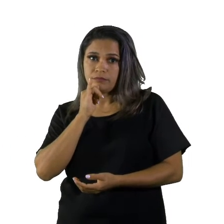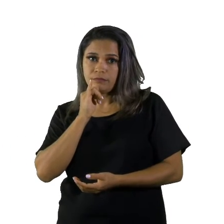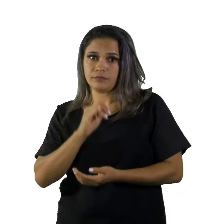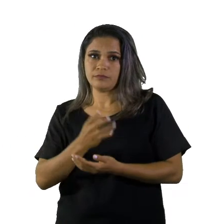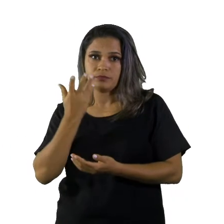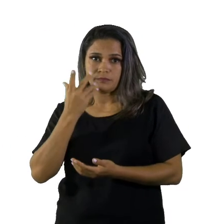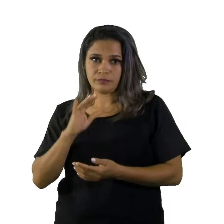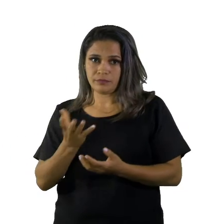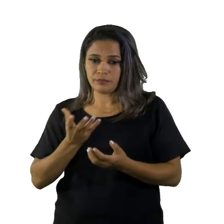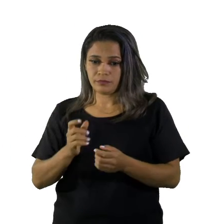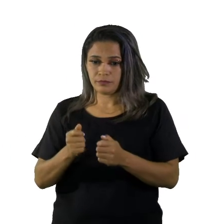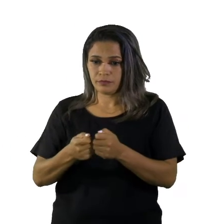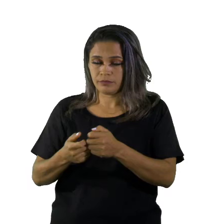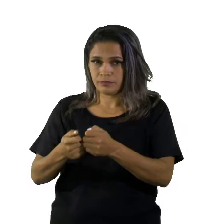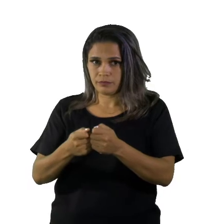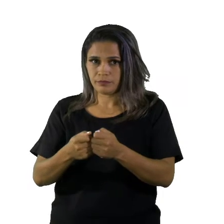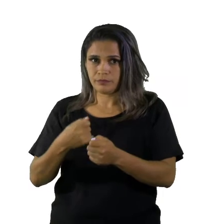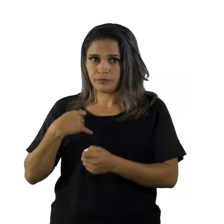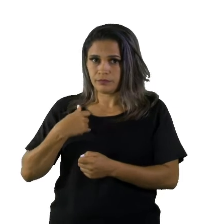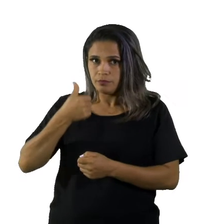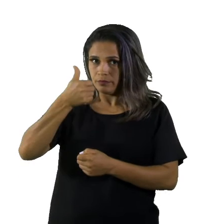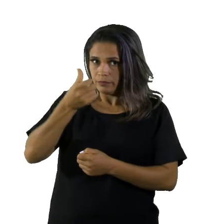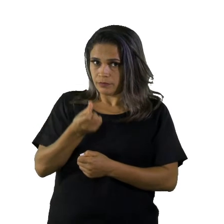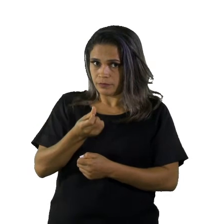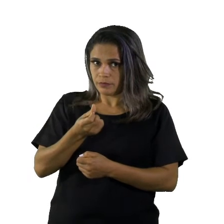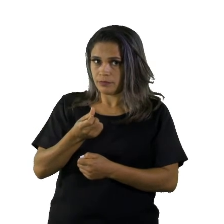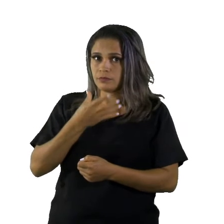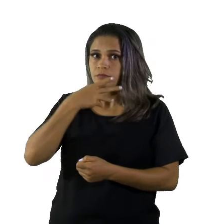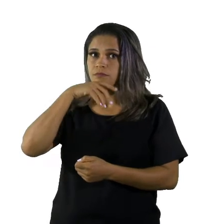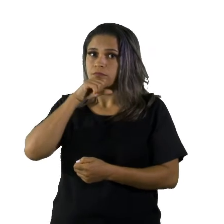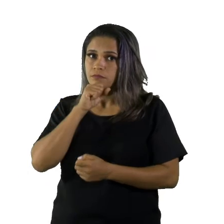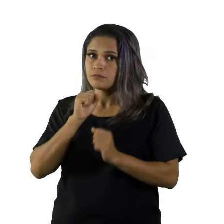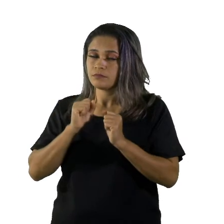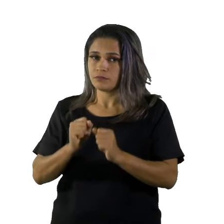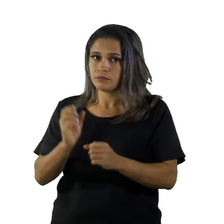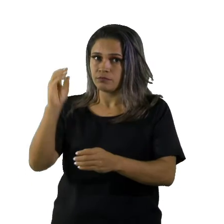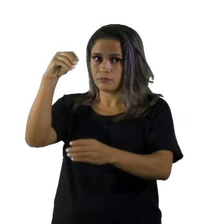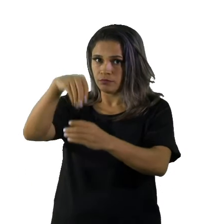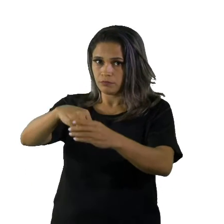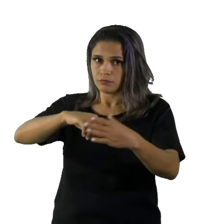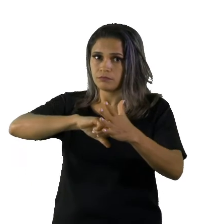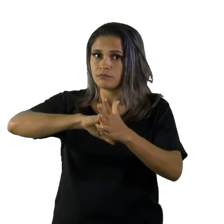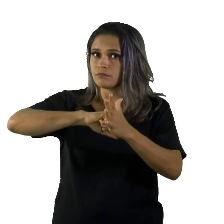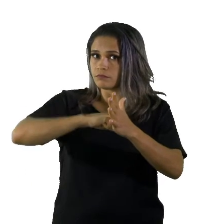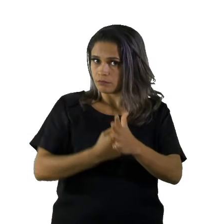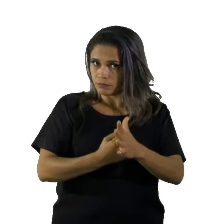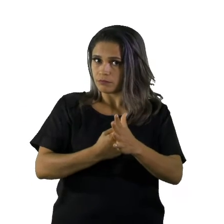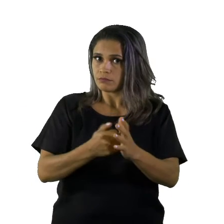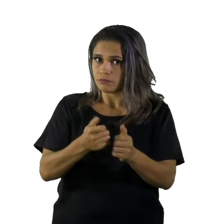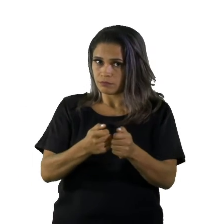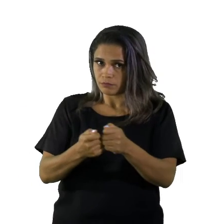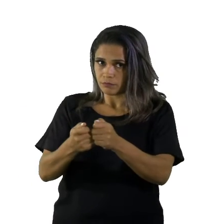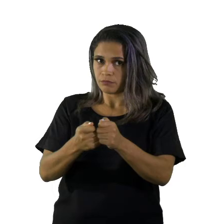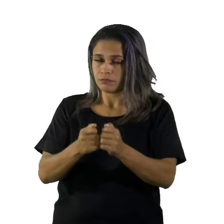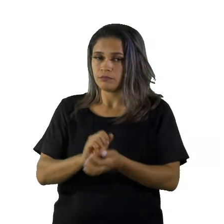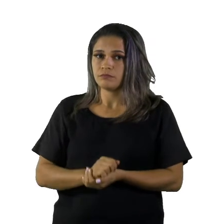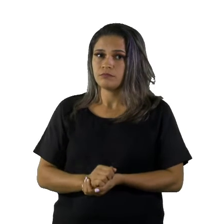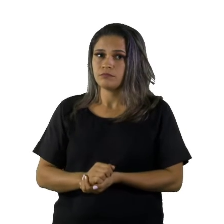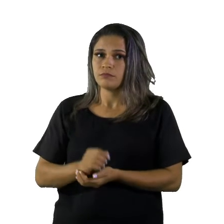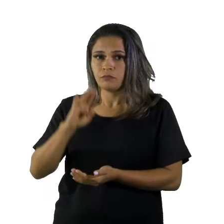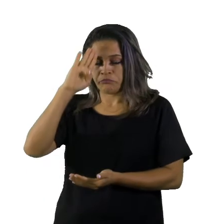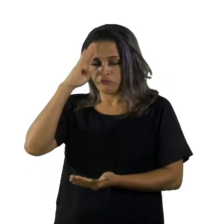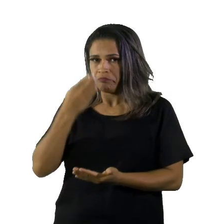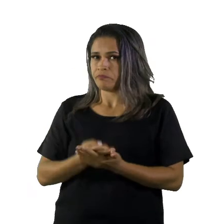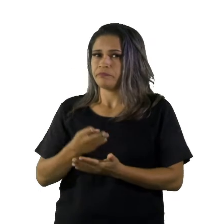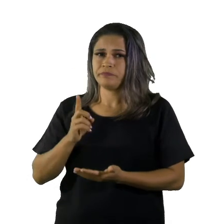um jogo categoria 16 anos, os pais podem inserir este bloqueio no videogame. Resposta: creio que